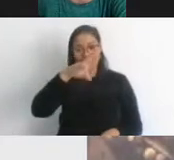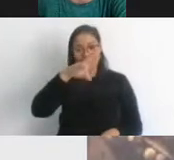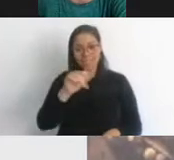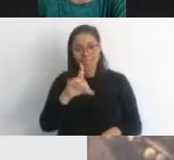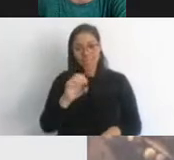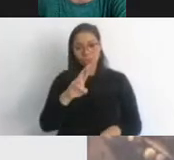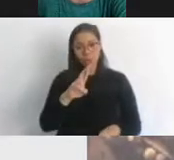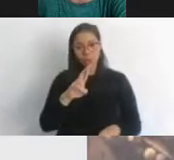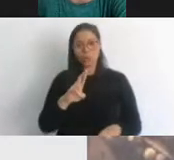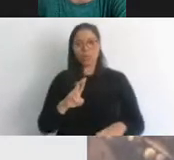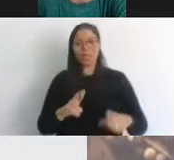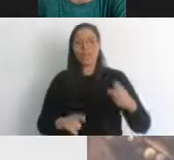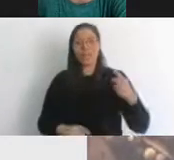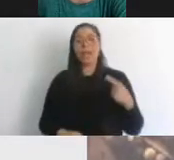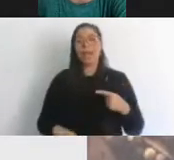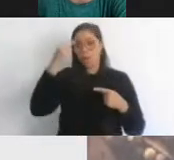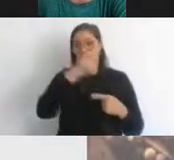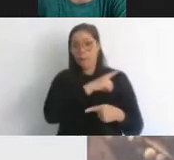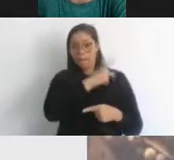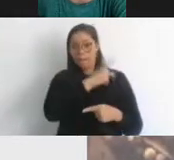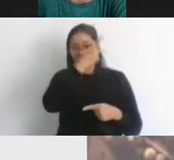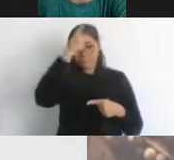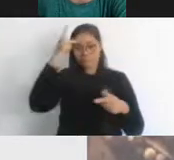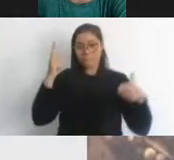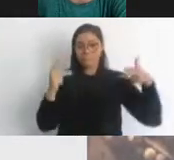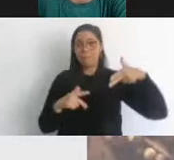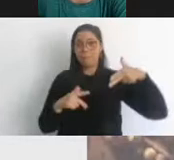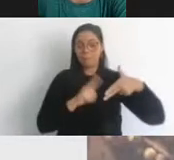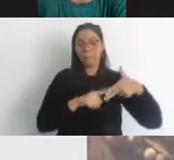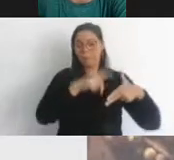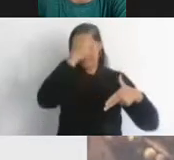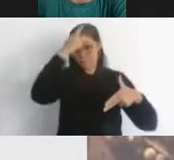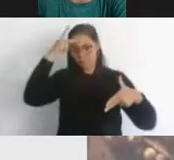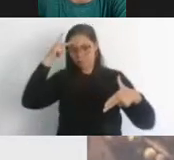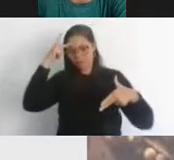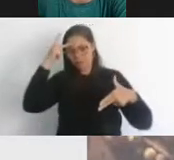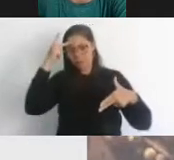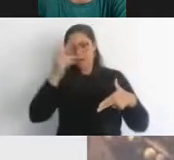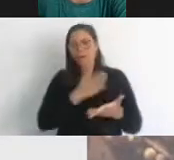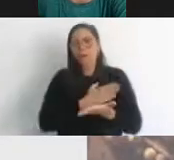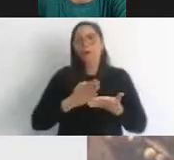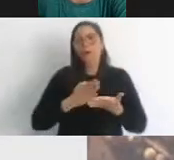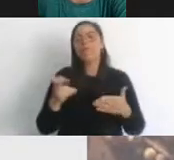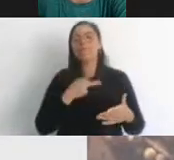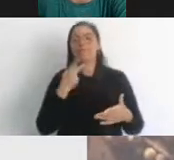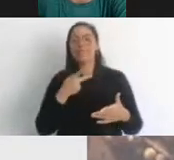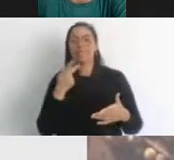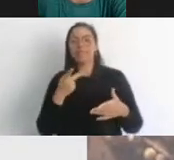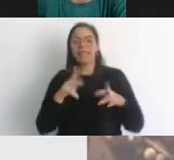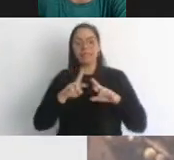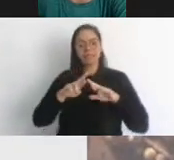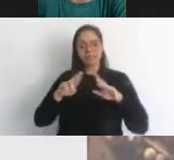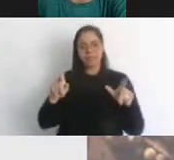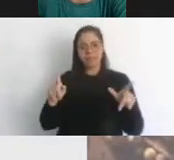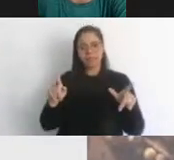Jan começa a falar algumas expressões que não é necessariamente da língua dele está próximo a língua dele está próximo a minha